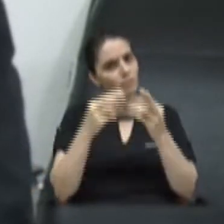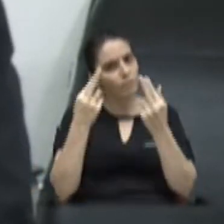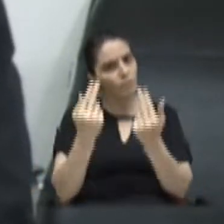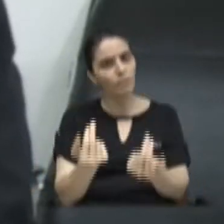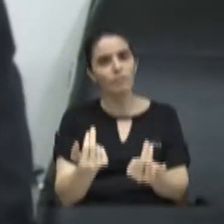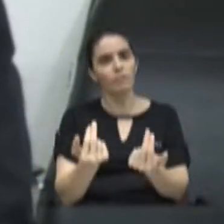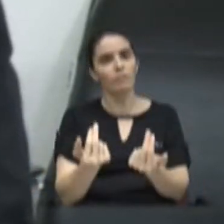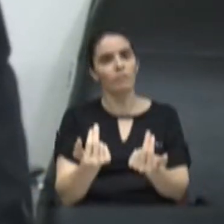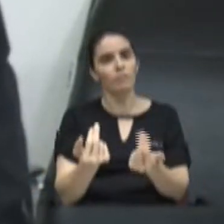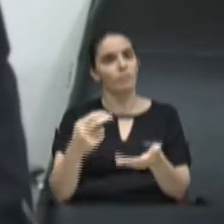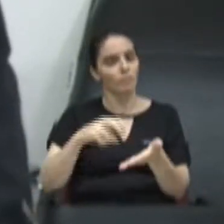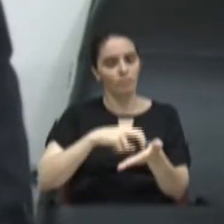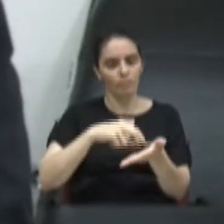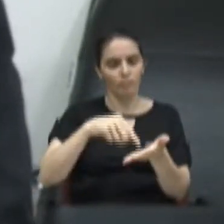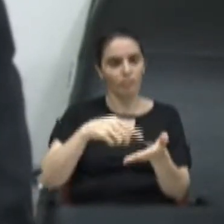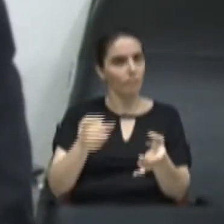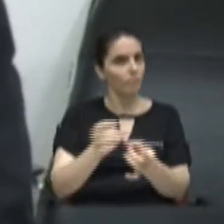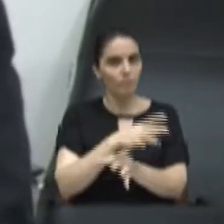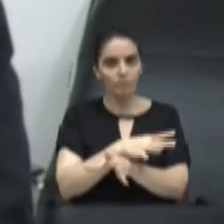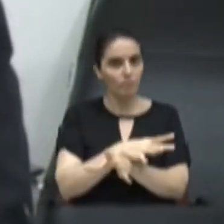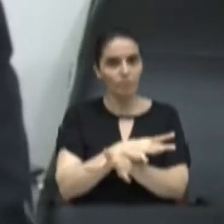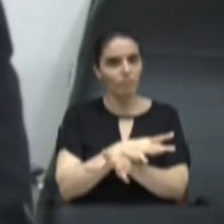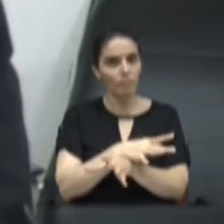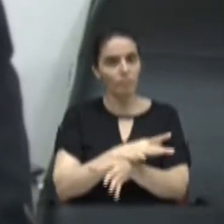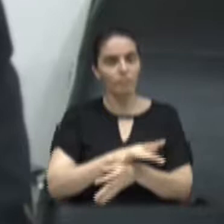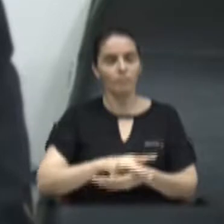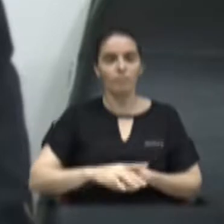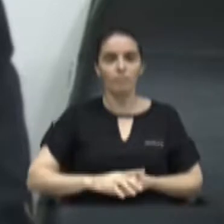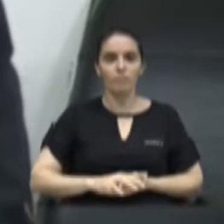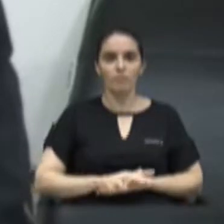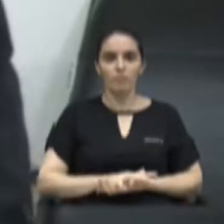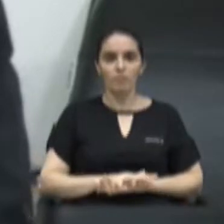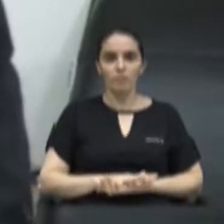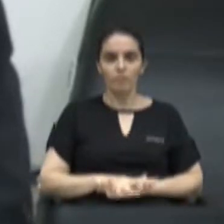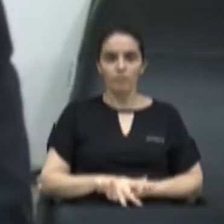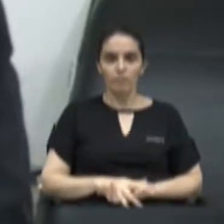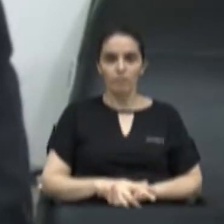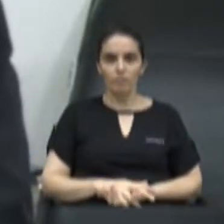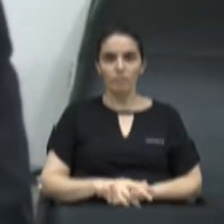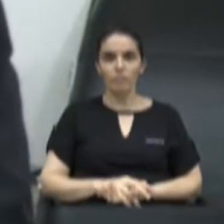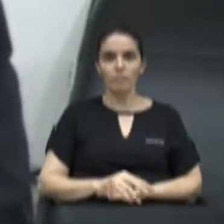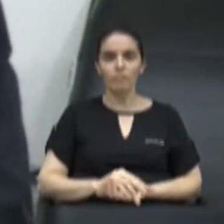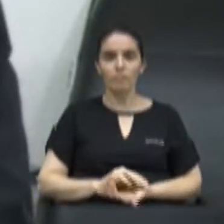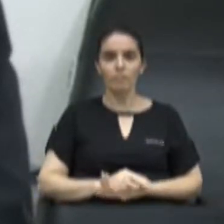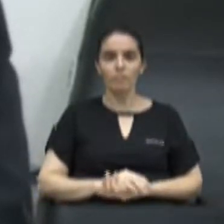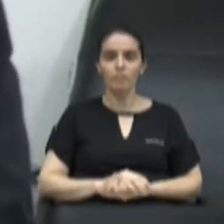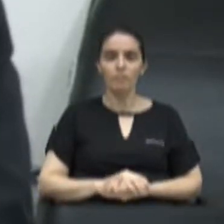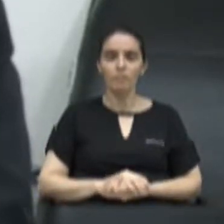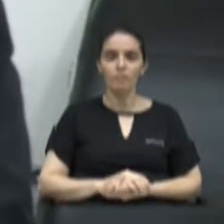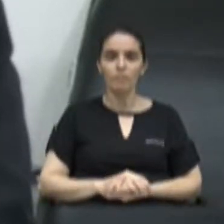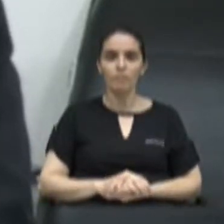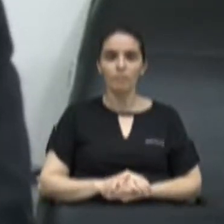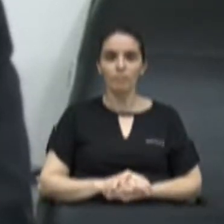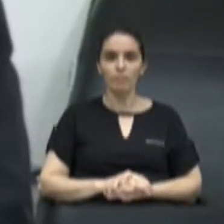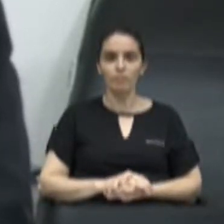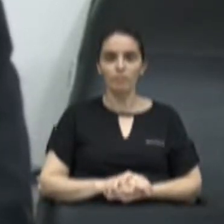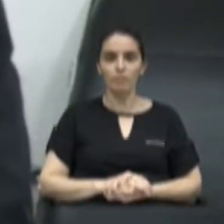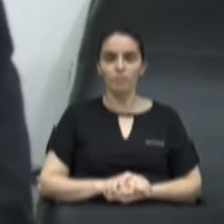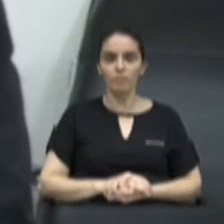extinção dessa tarifa de religamento de água nos municípios.